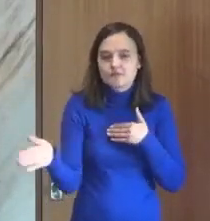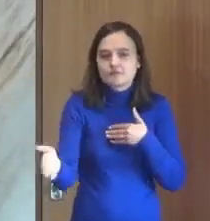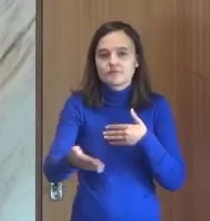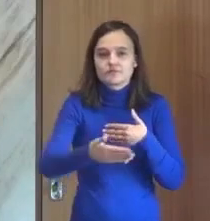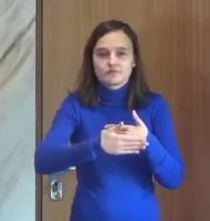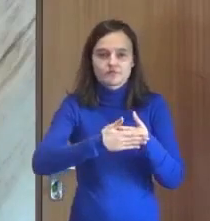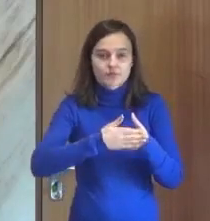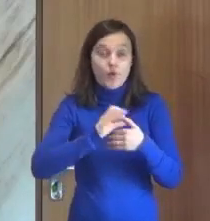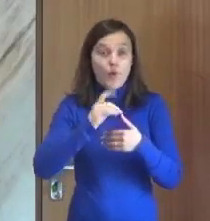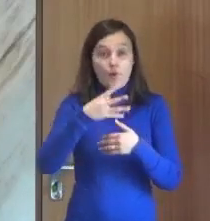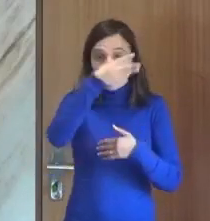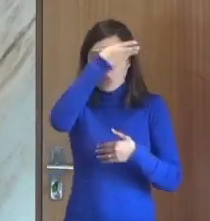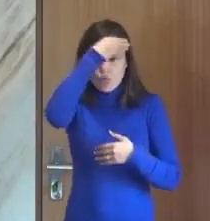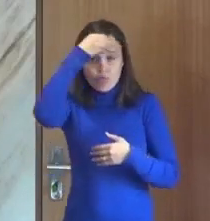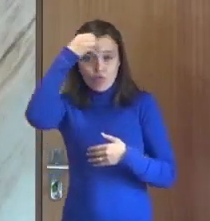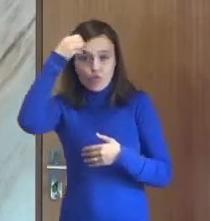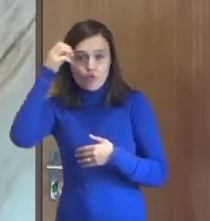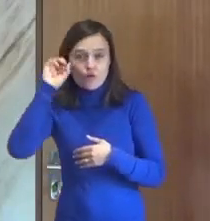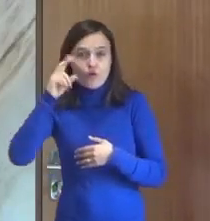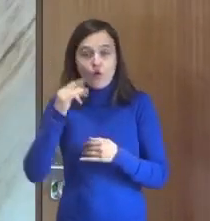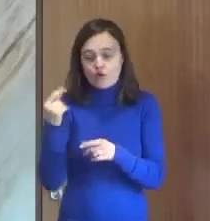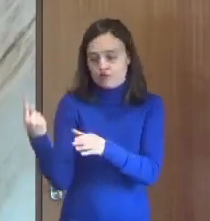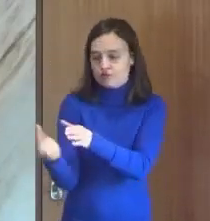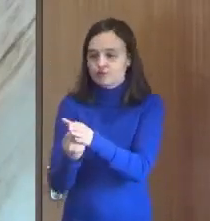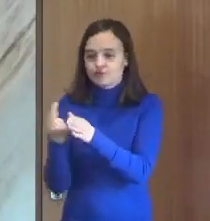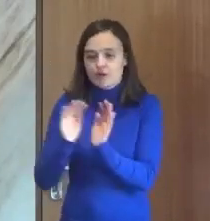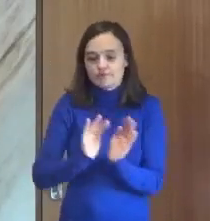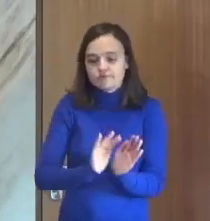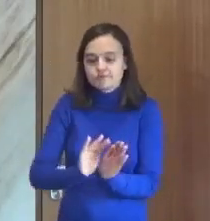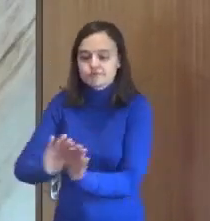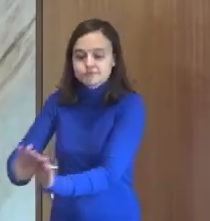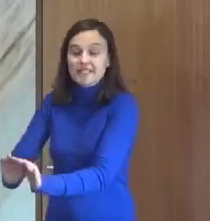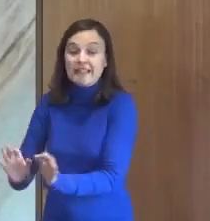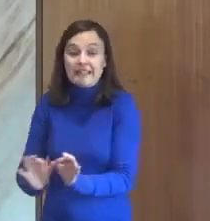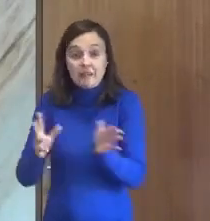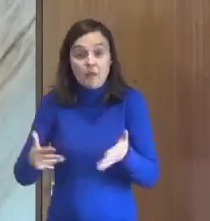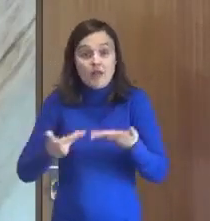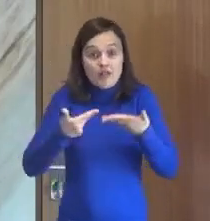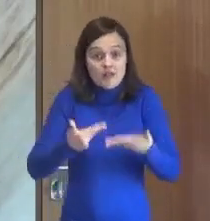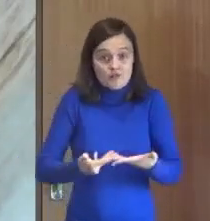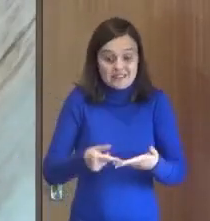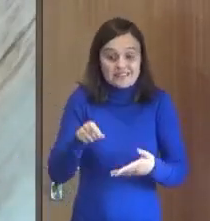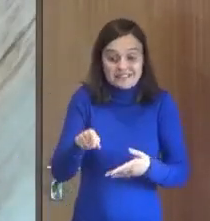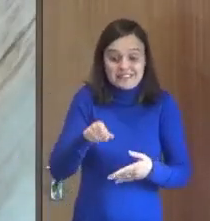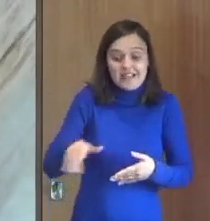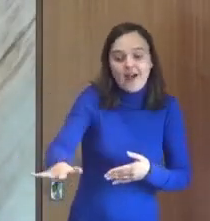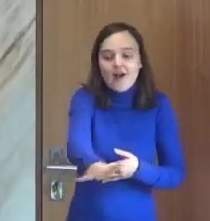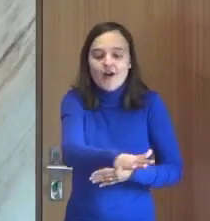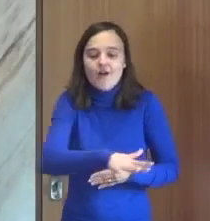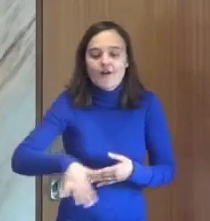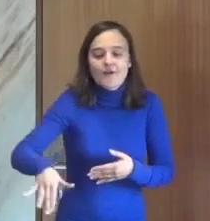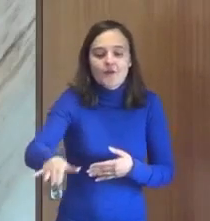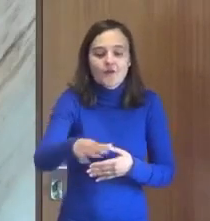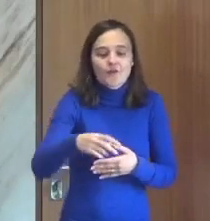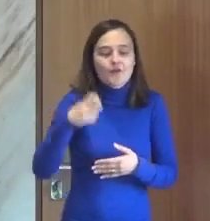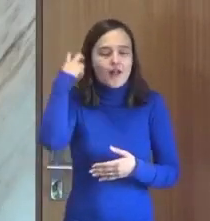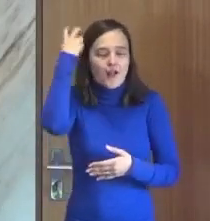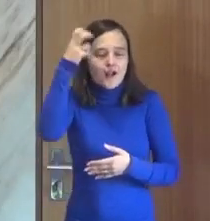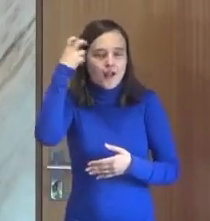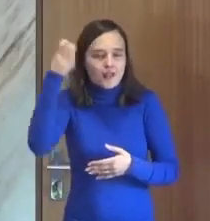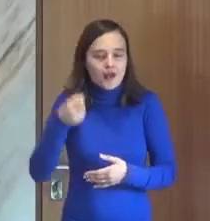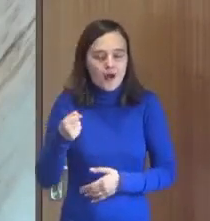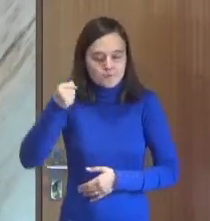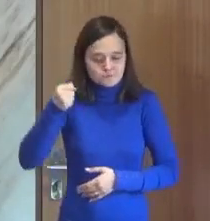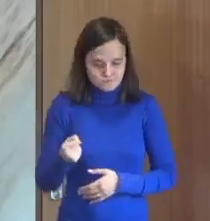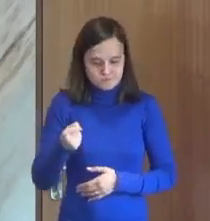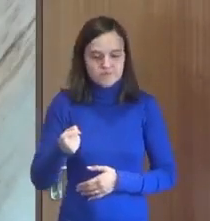está esquecida ou assolada. Como ainda agora da obrigada terra, goza o pastor